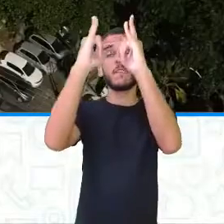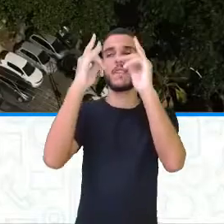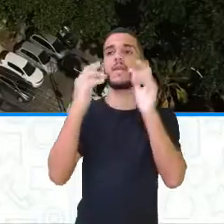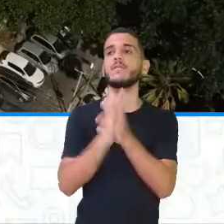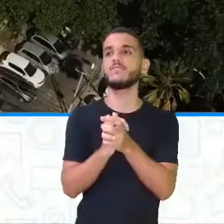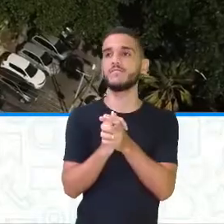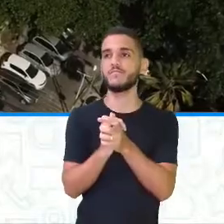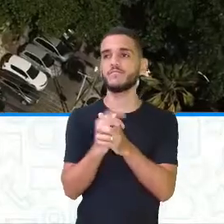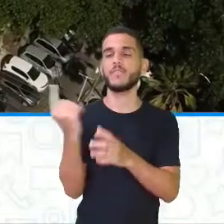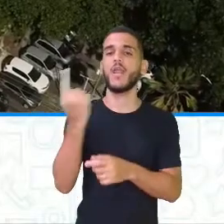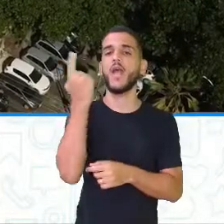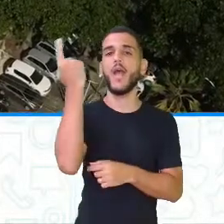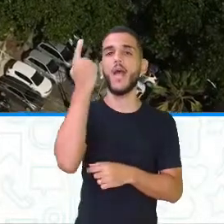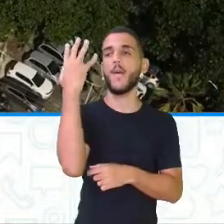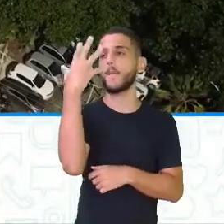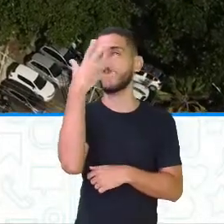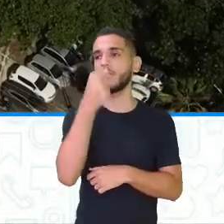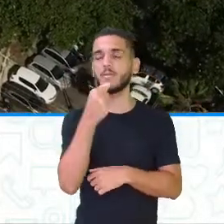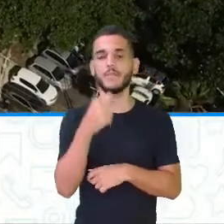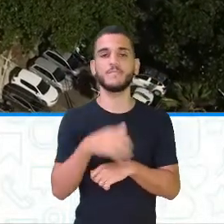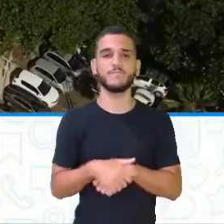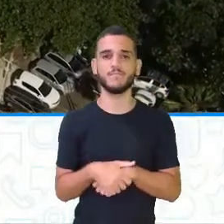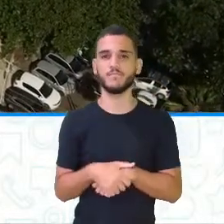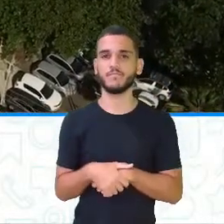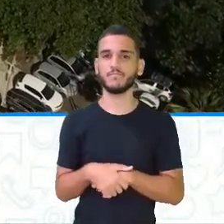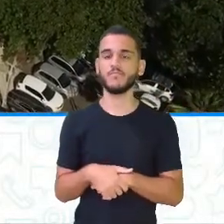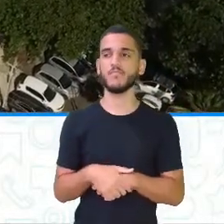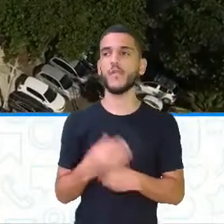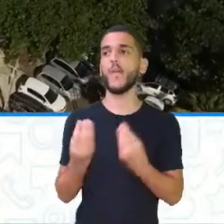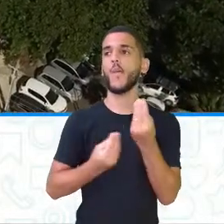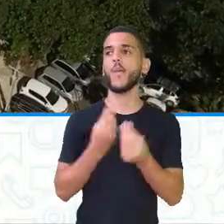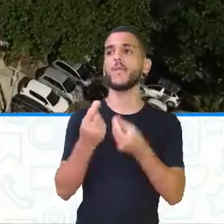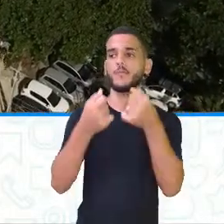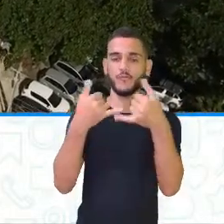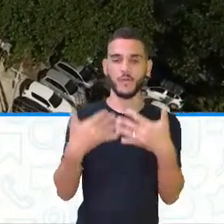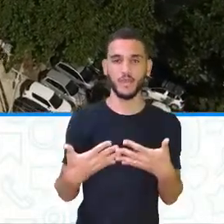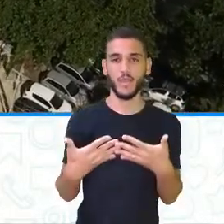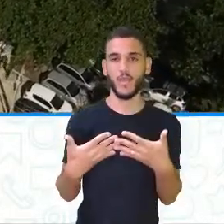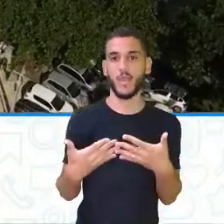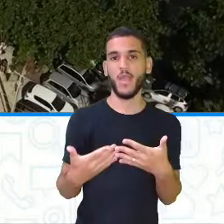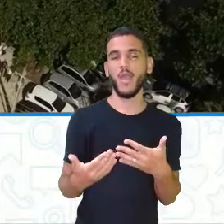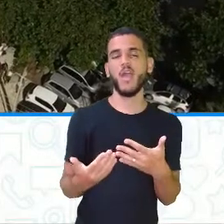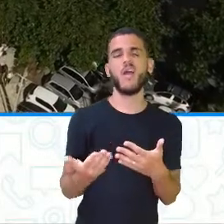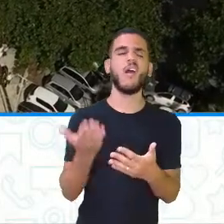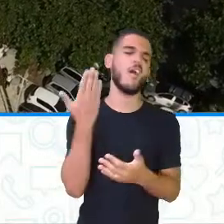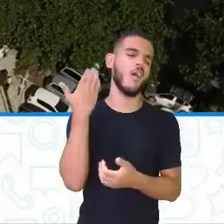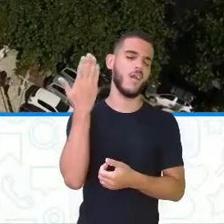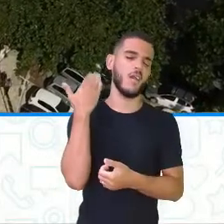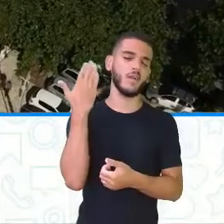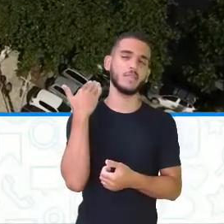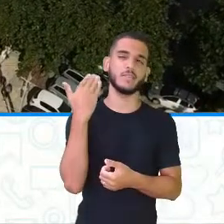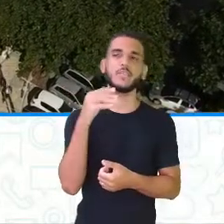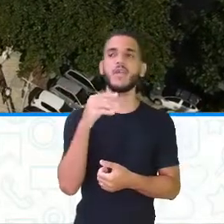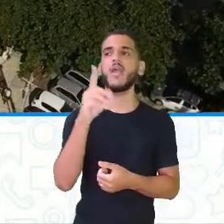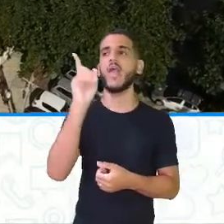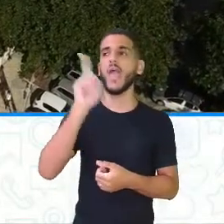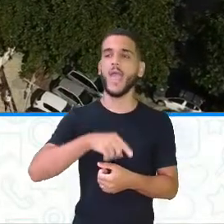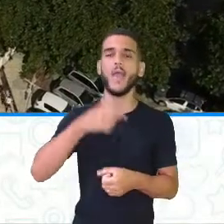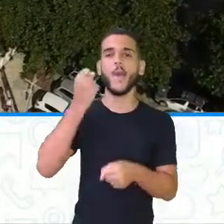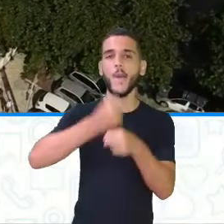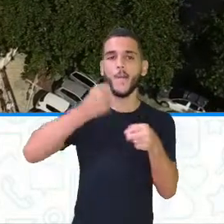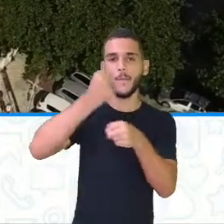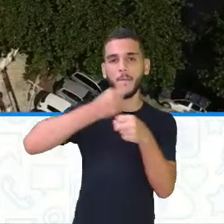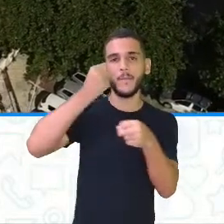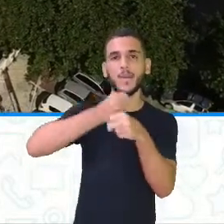observatório, professora Sinara? Porque, por incrível que pareça, como eu falei para vocês, antigamente a Torre Malakoff era um dos prédios altos que existia